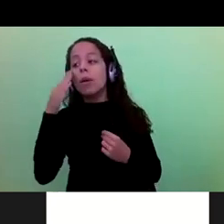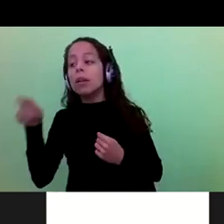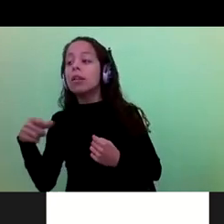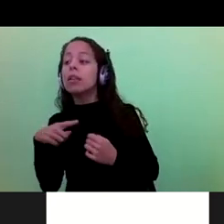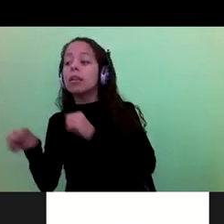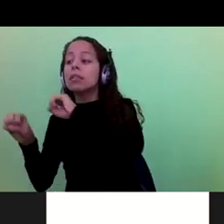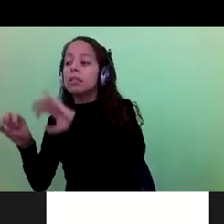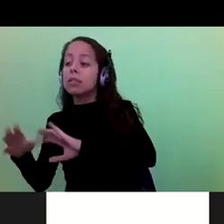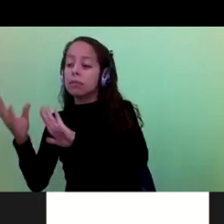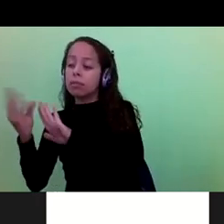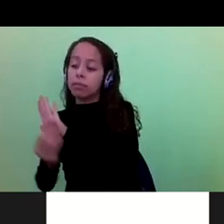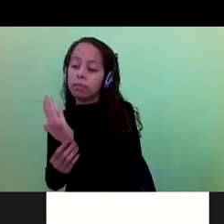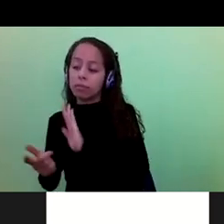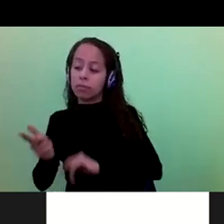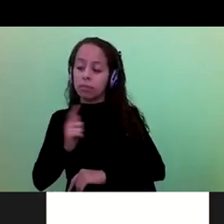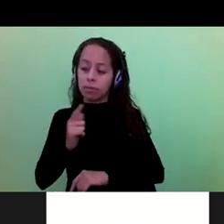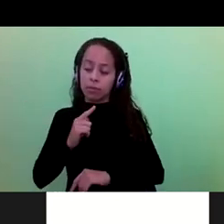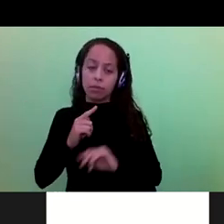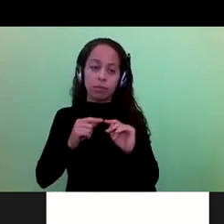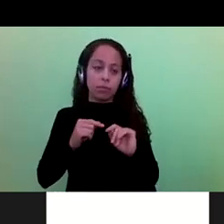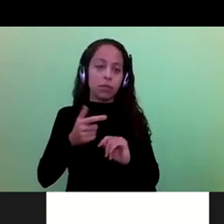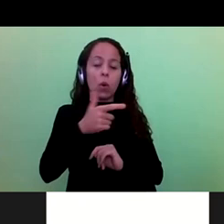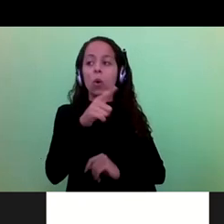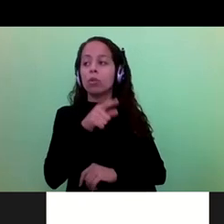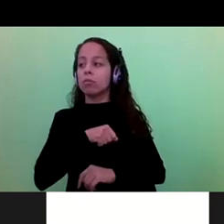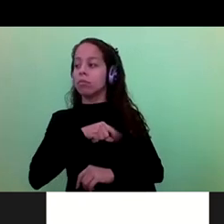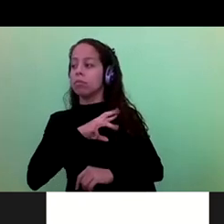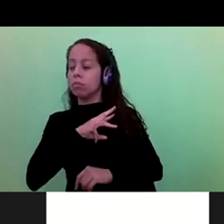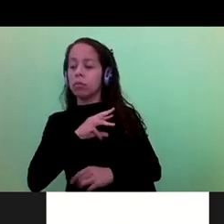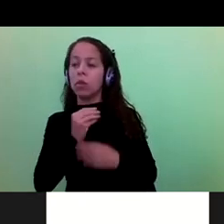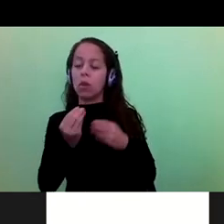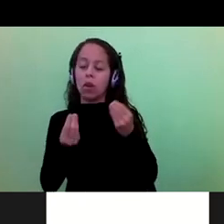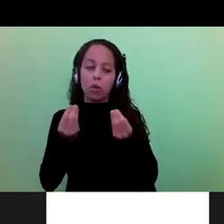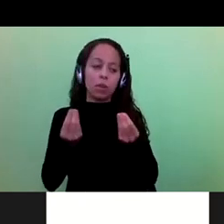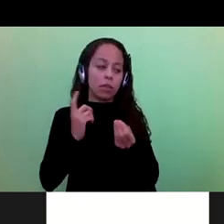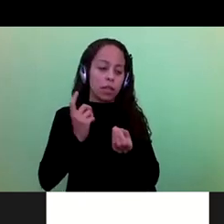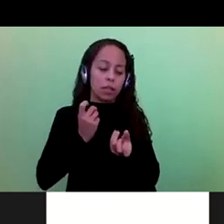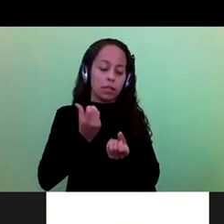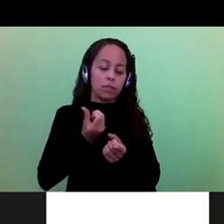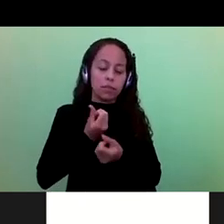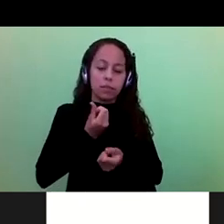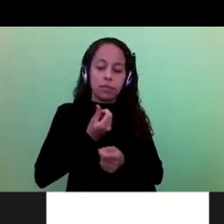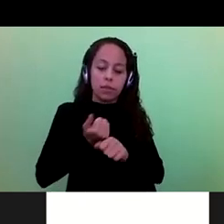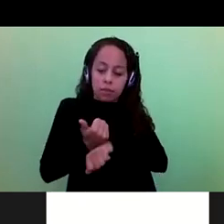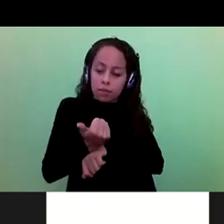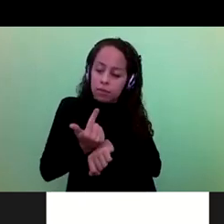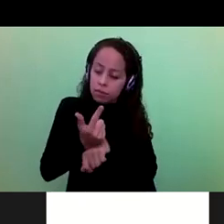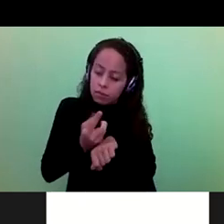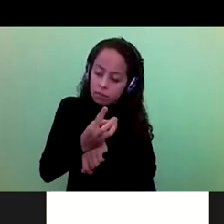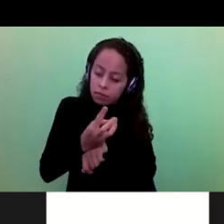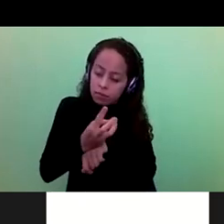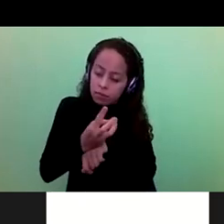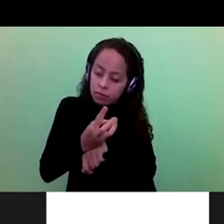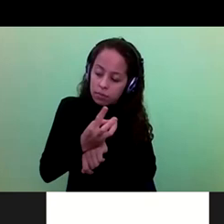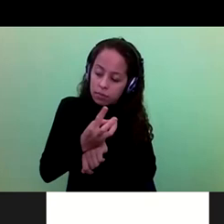está trabalhando com as diferentes séries, os diferentes anos. Então, eu acho que,